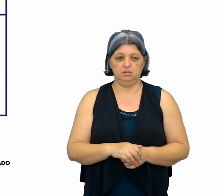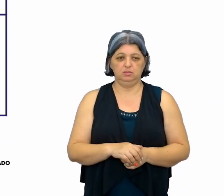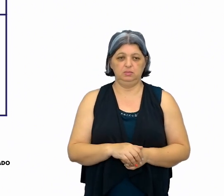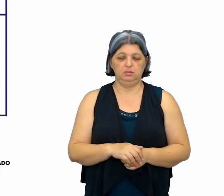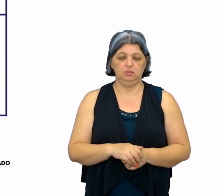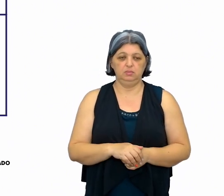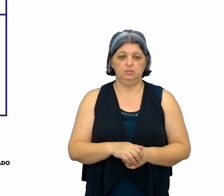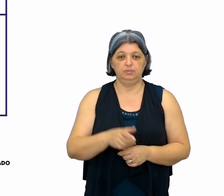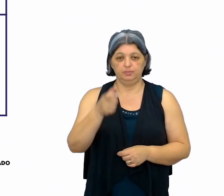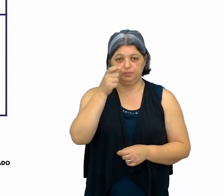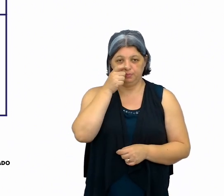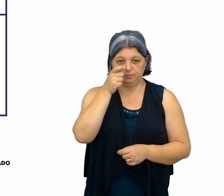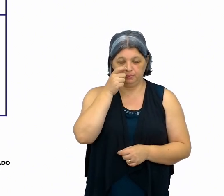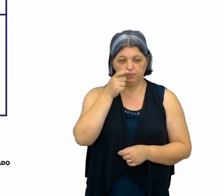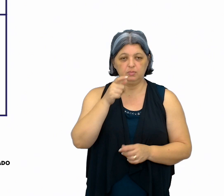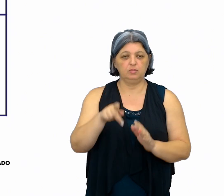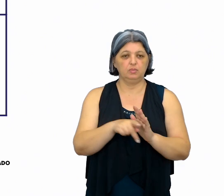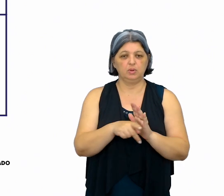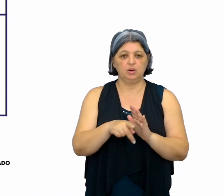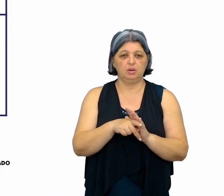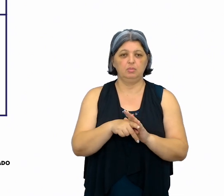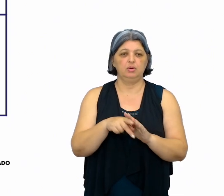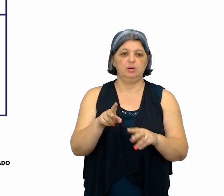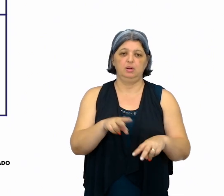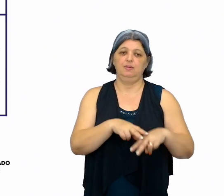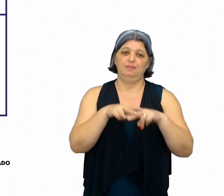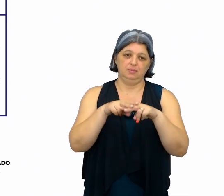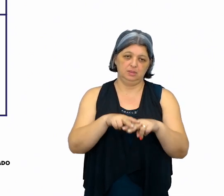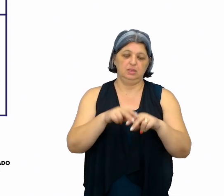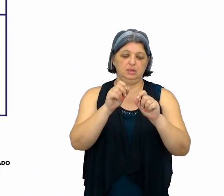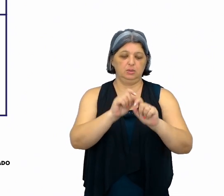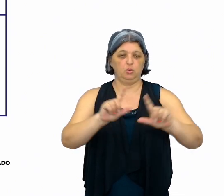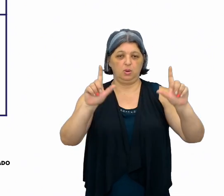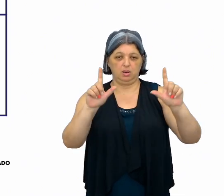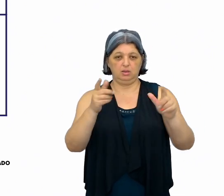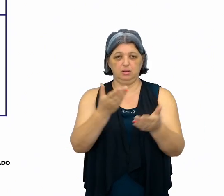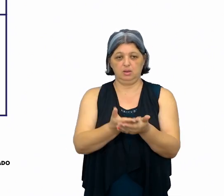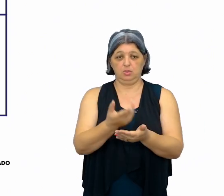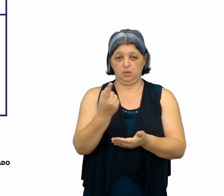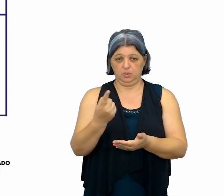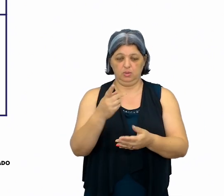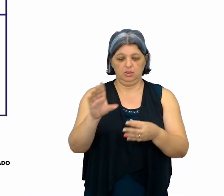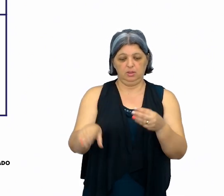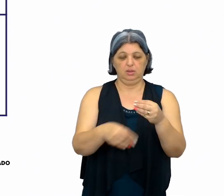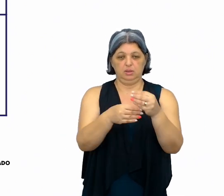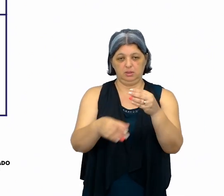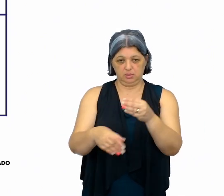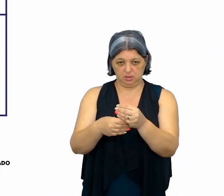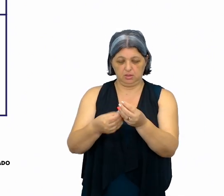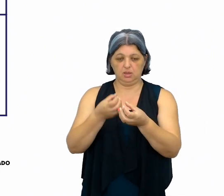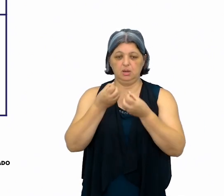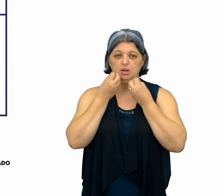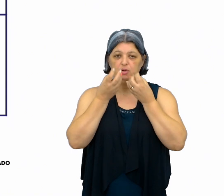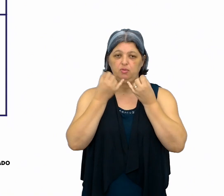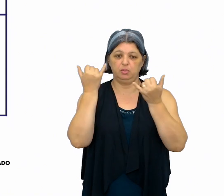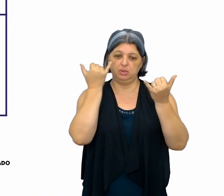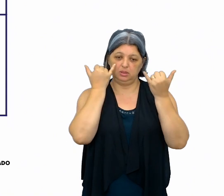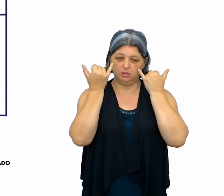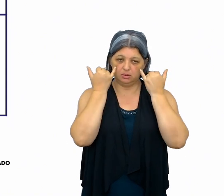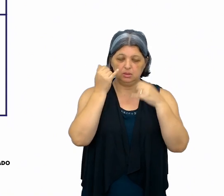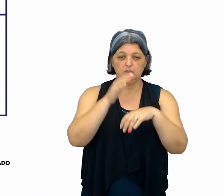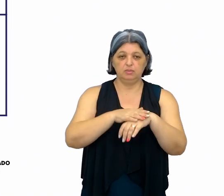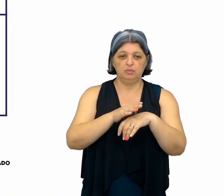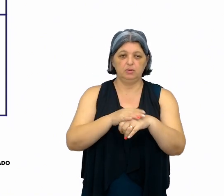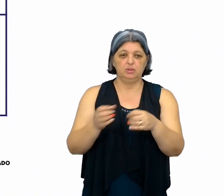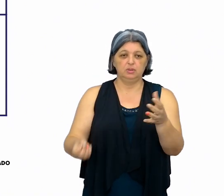interessante retomar aquele cartaz iniciado na aula 1 e acrescentar informações ou mesmo fazer um novo